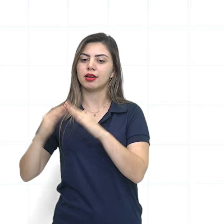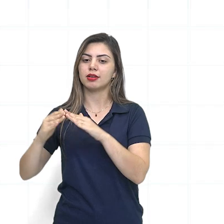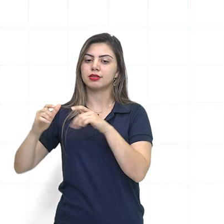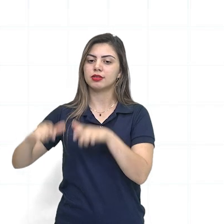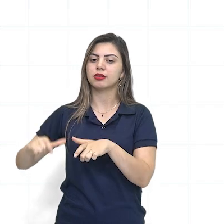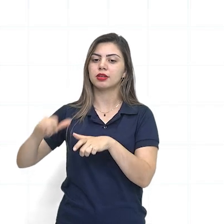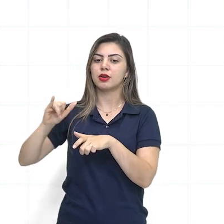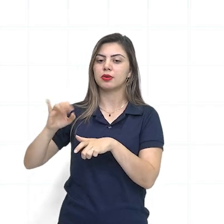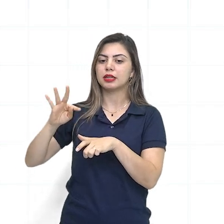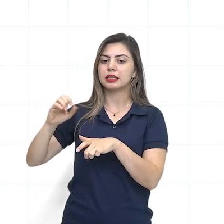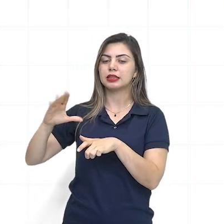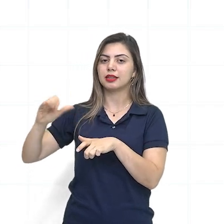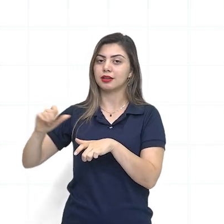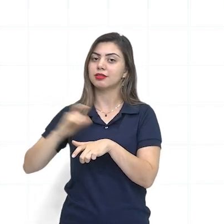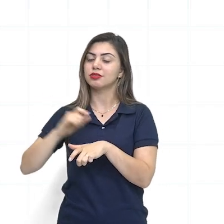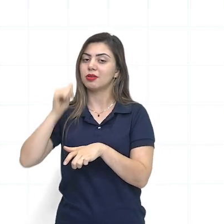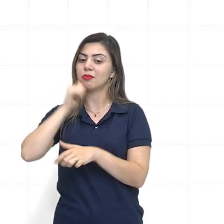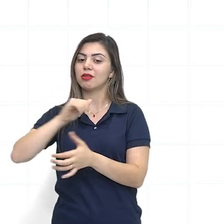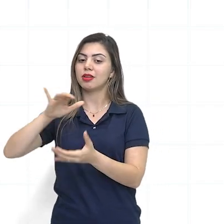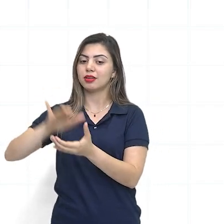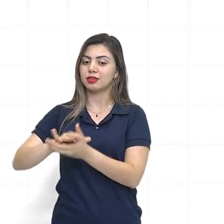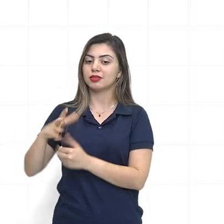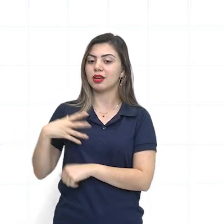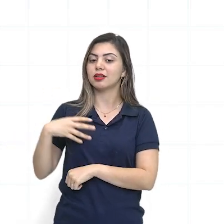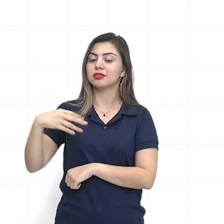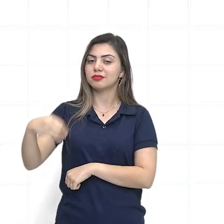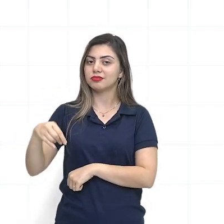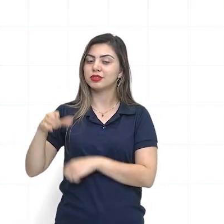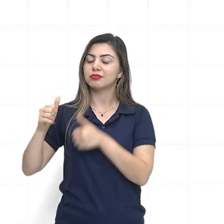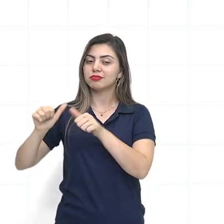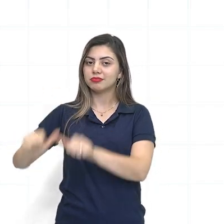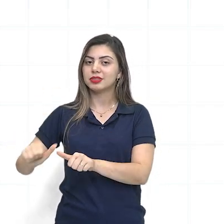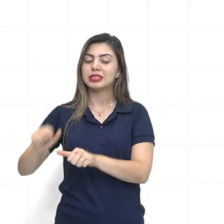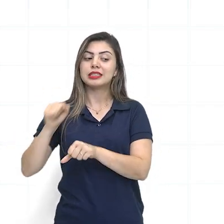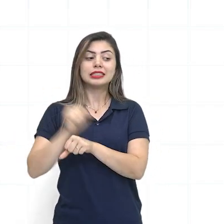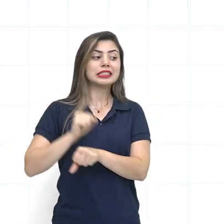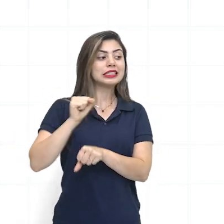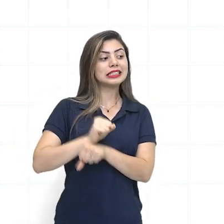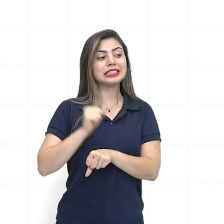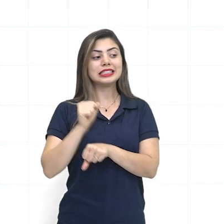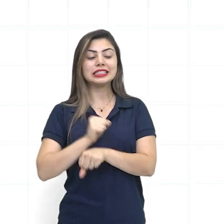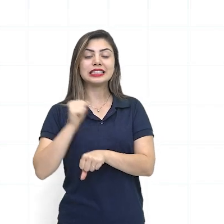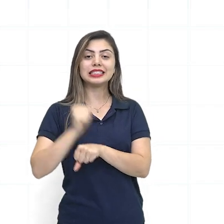dele, onde sua esposa Penélope e seu filho Telêmaco o esperavam.